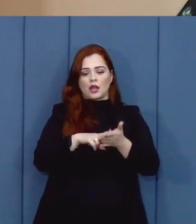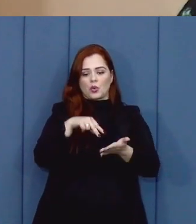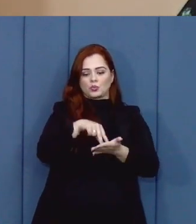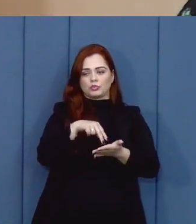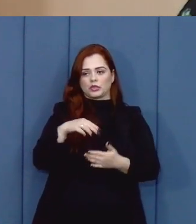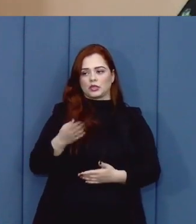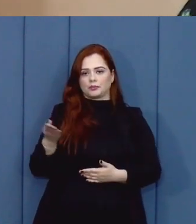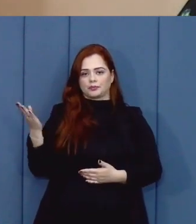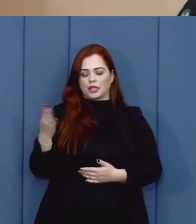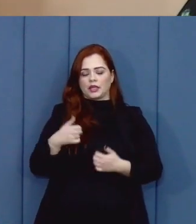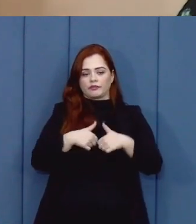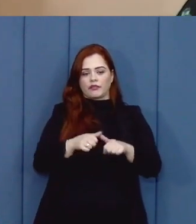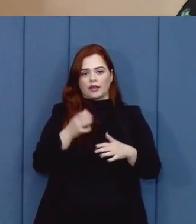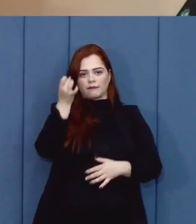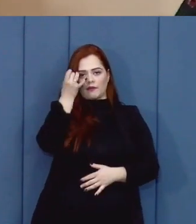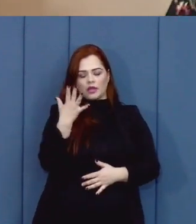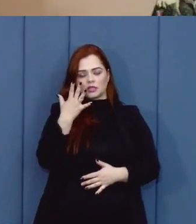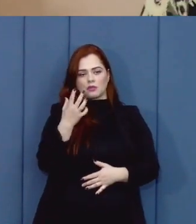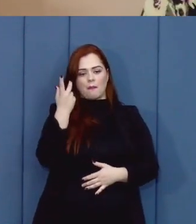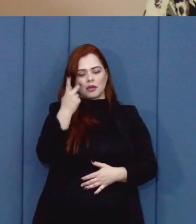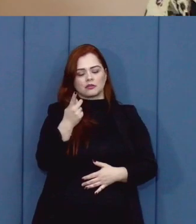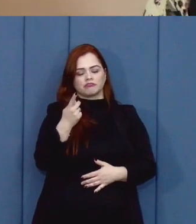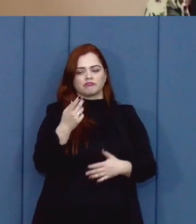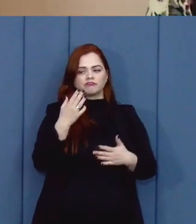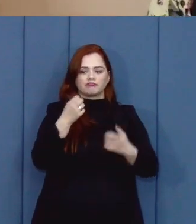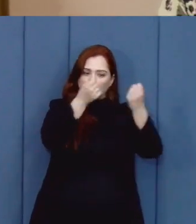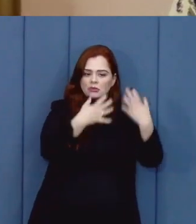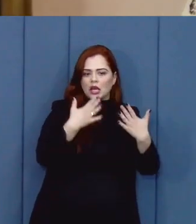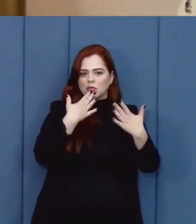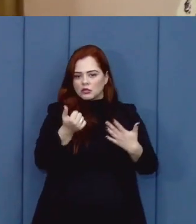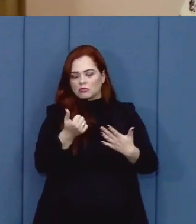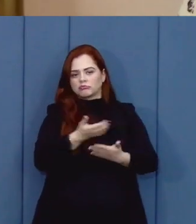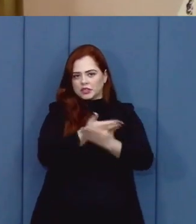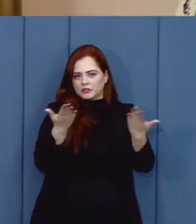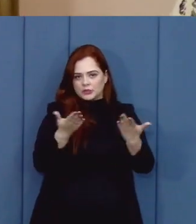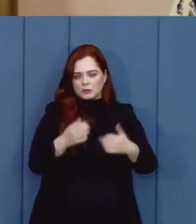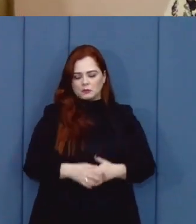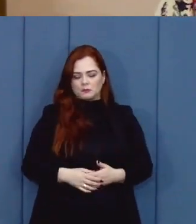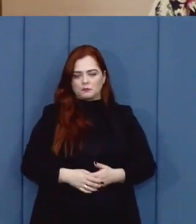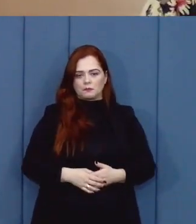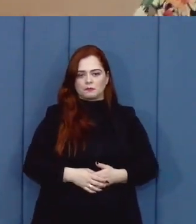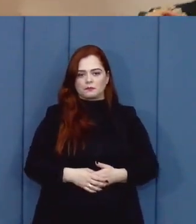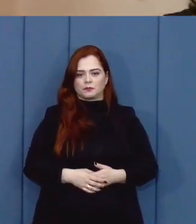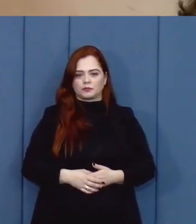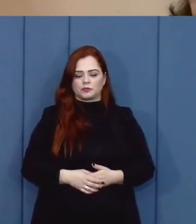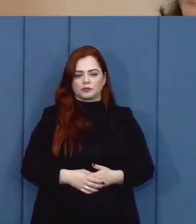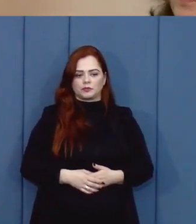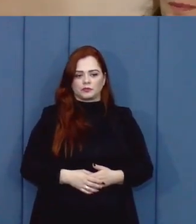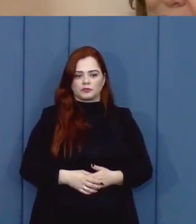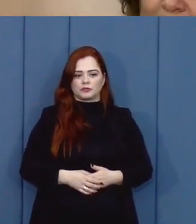fica mais fácil também para passar os slides, seguir aqui as instruções, do